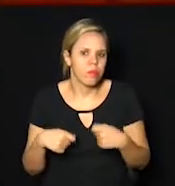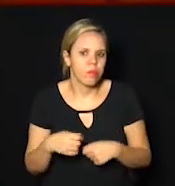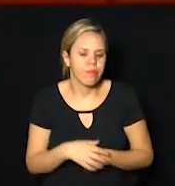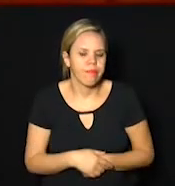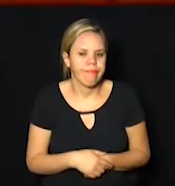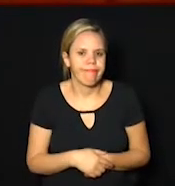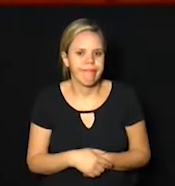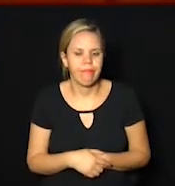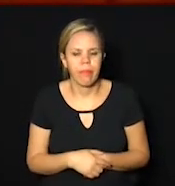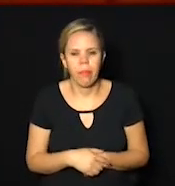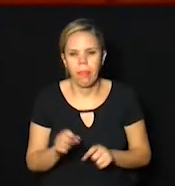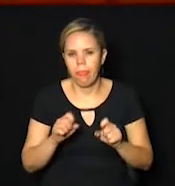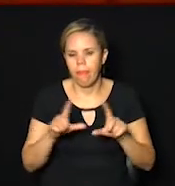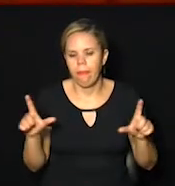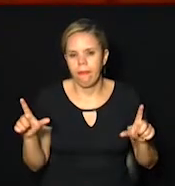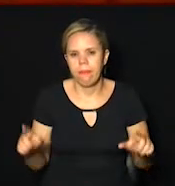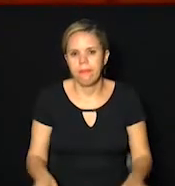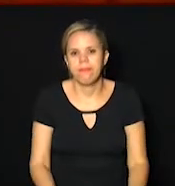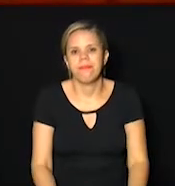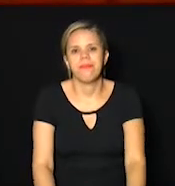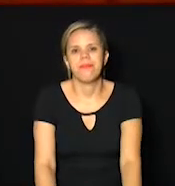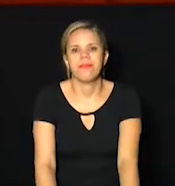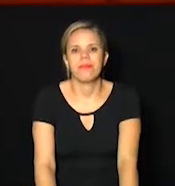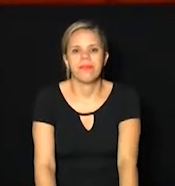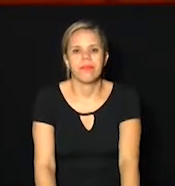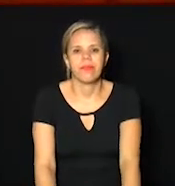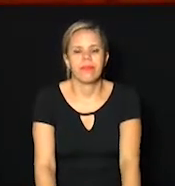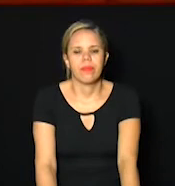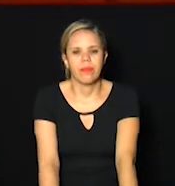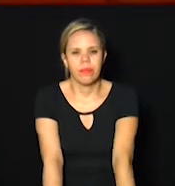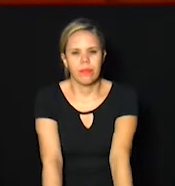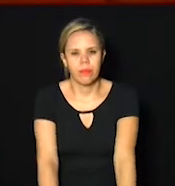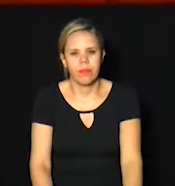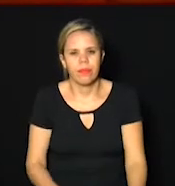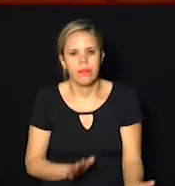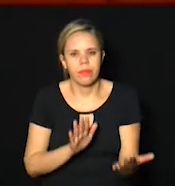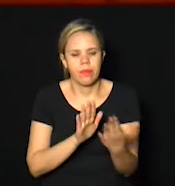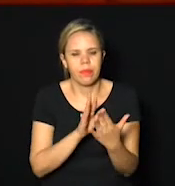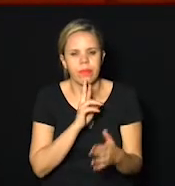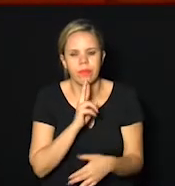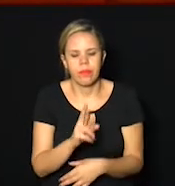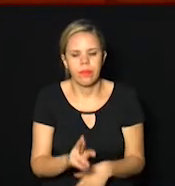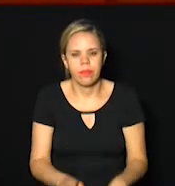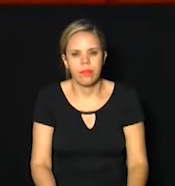lá com a tela, melhor falar cara a cara com vocês quando estou respondendo as perguntas.